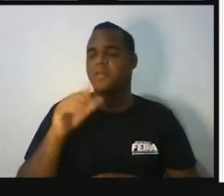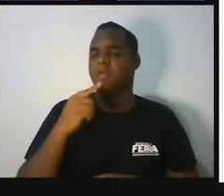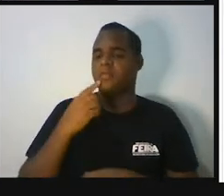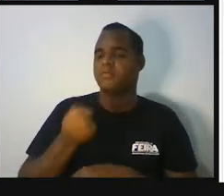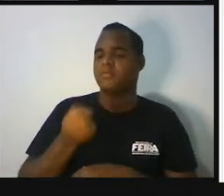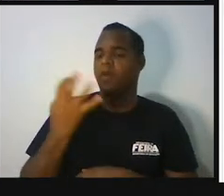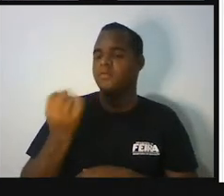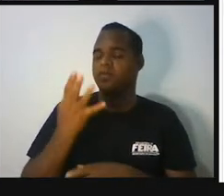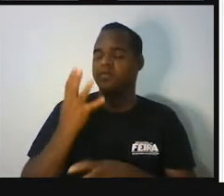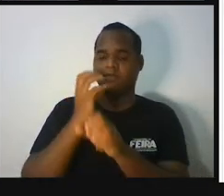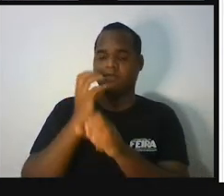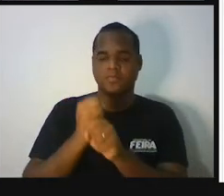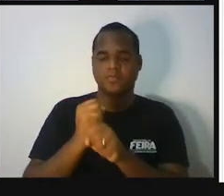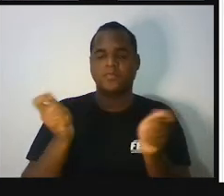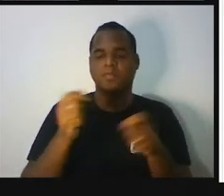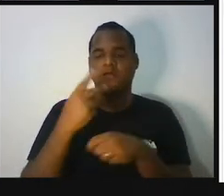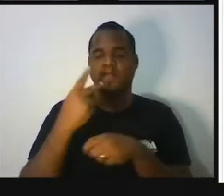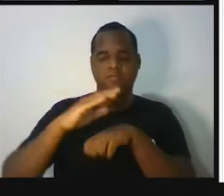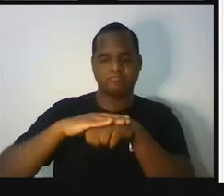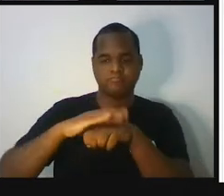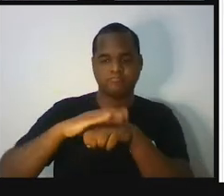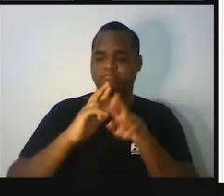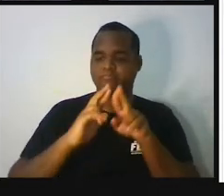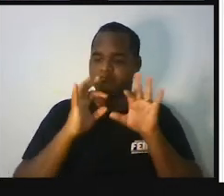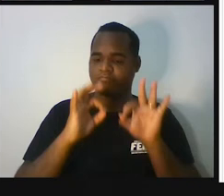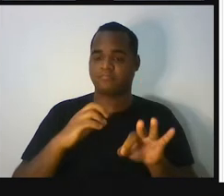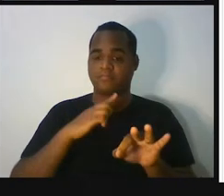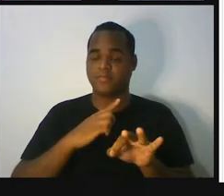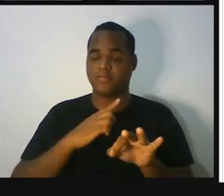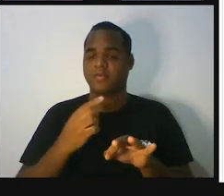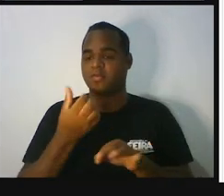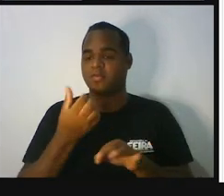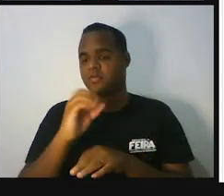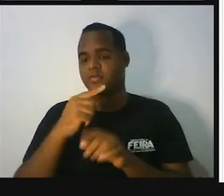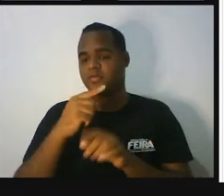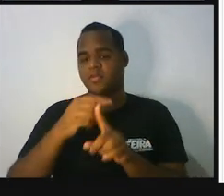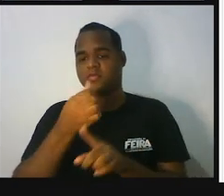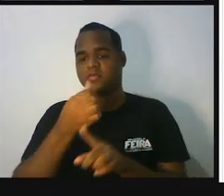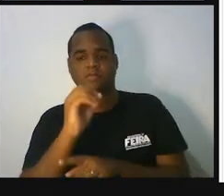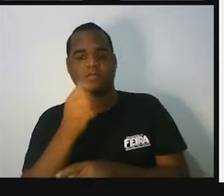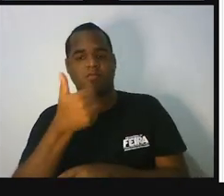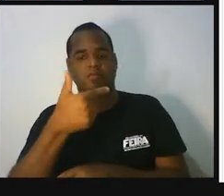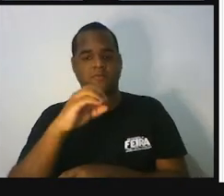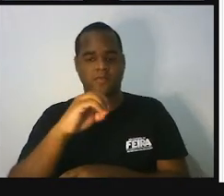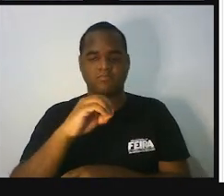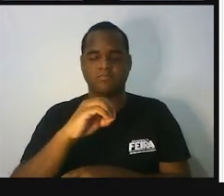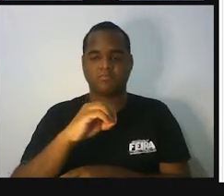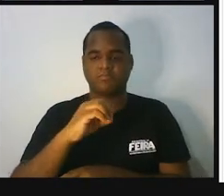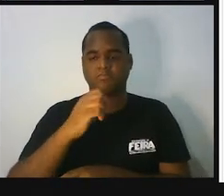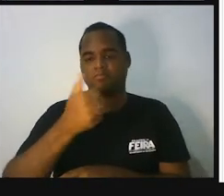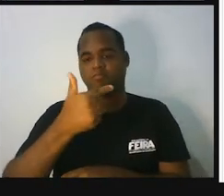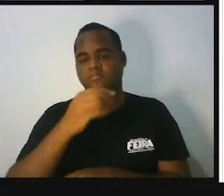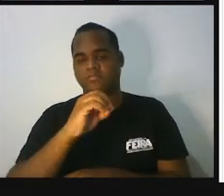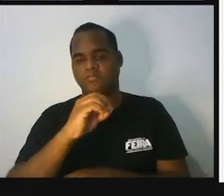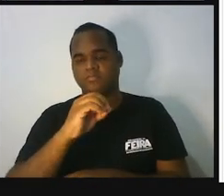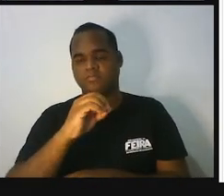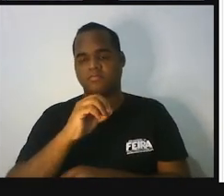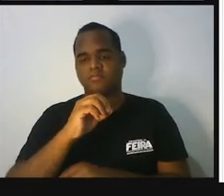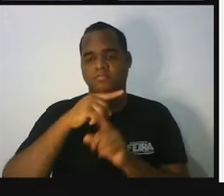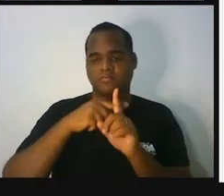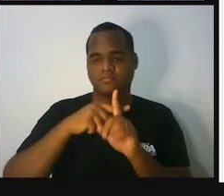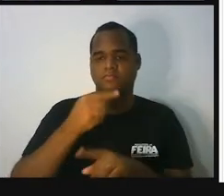aqui? Isso aqui, quando a gente fizer as continhas, 60 mais 60, 120. 120